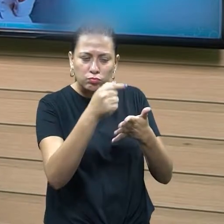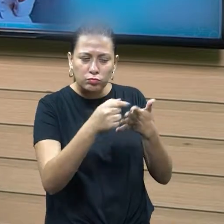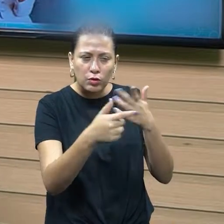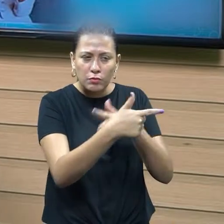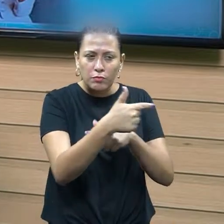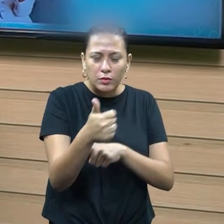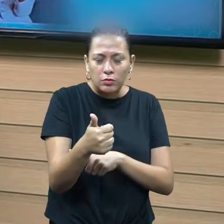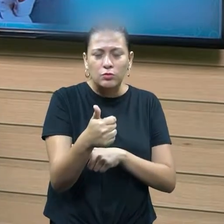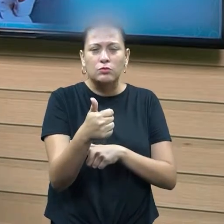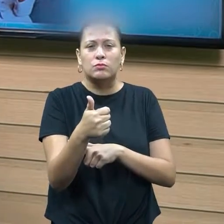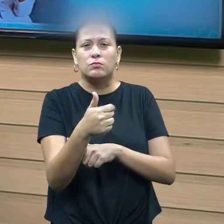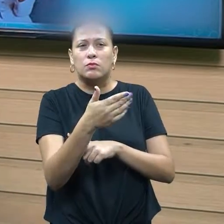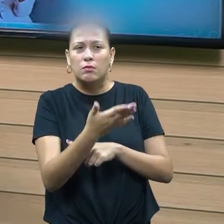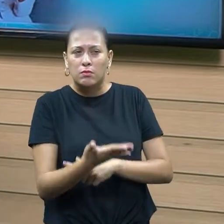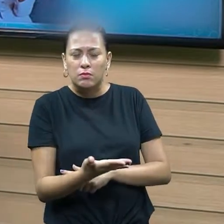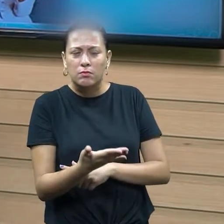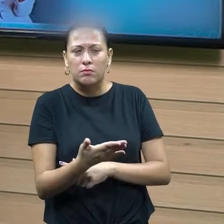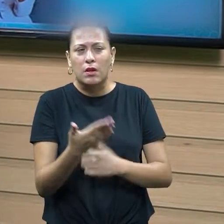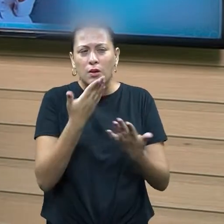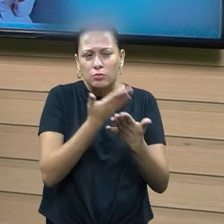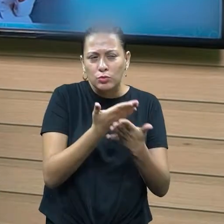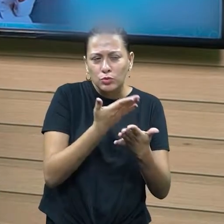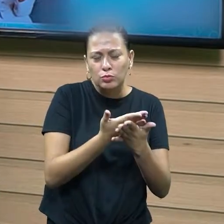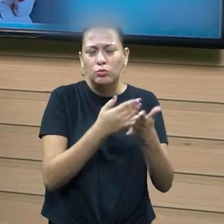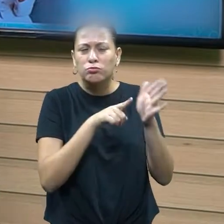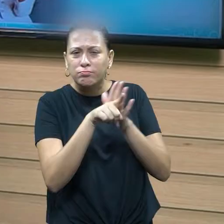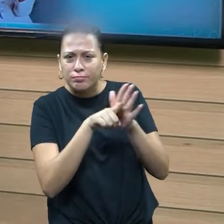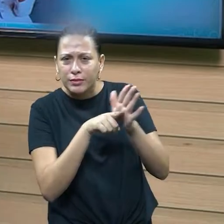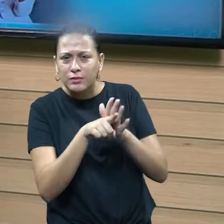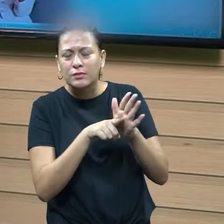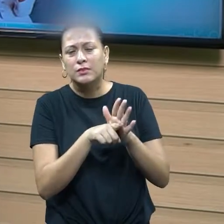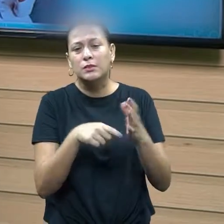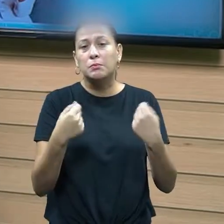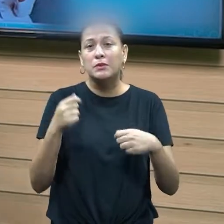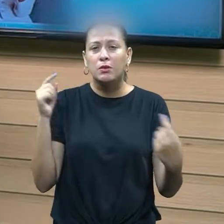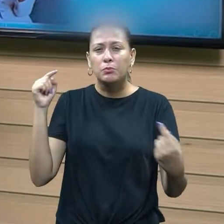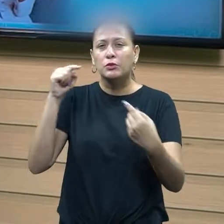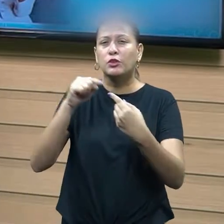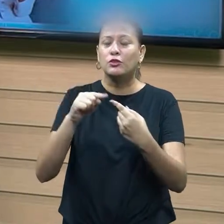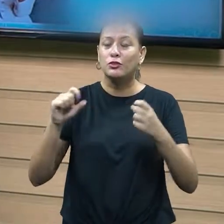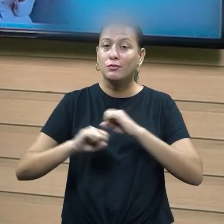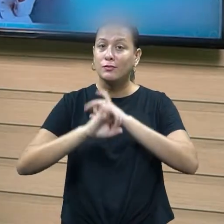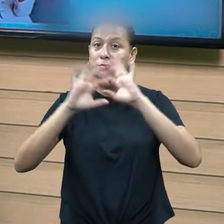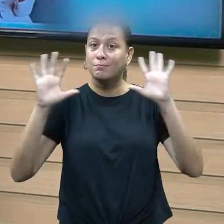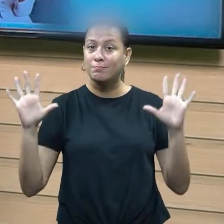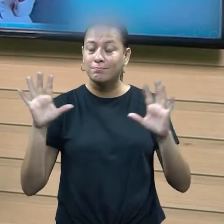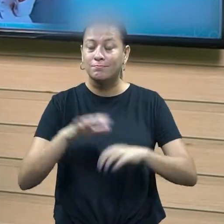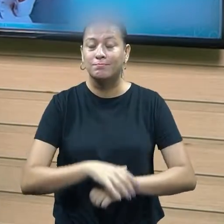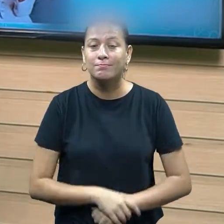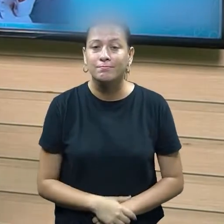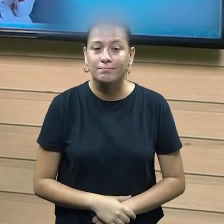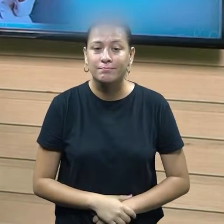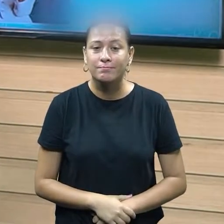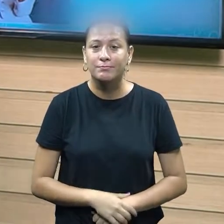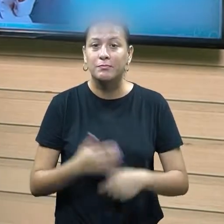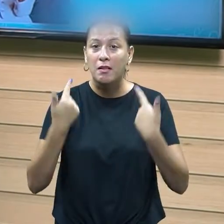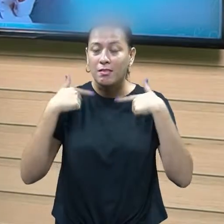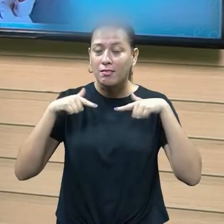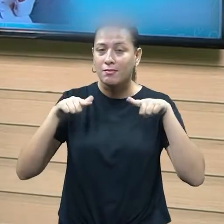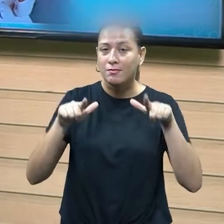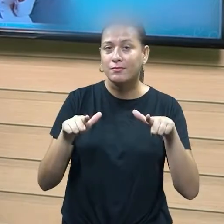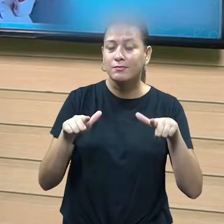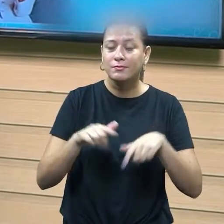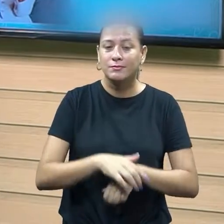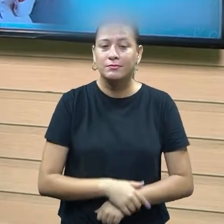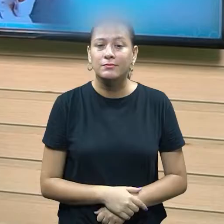colocou, diante de uma negociação, começa a fazer um estudo, seja objetivo, seja claro. Tem uma